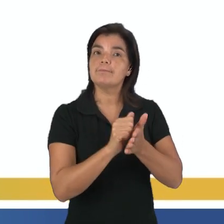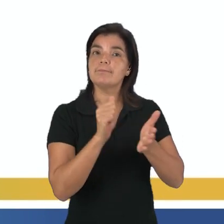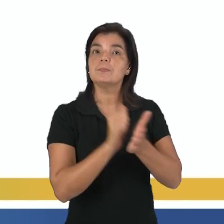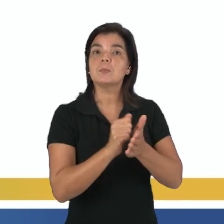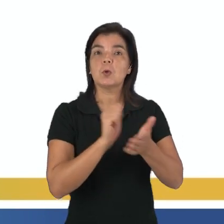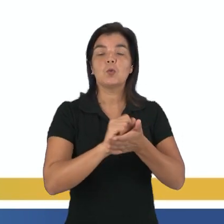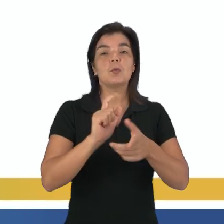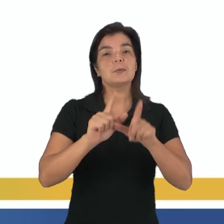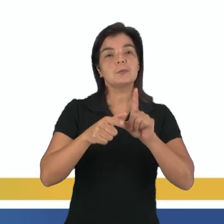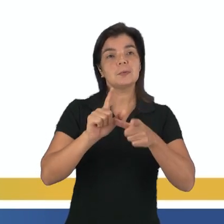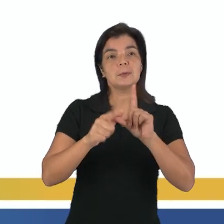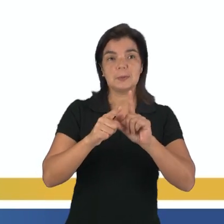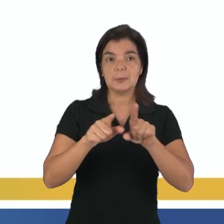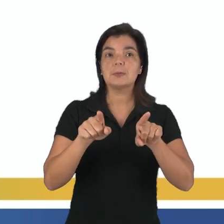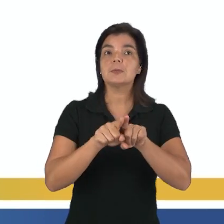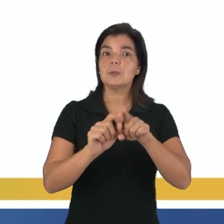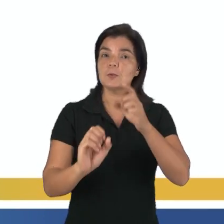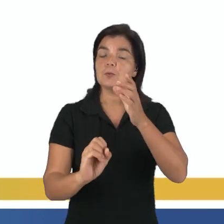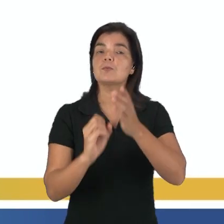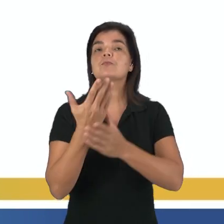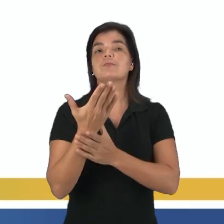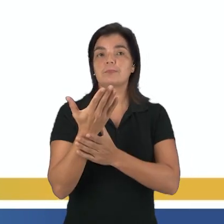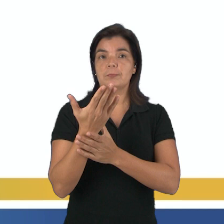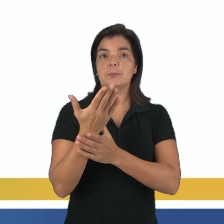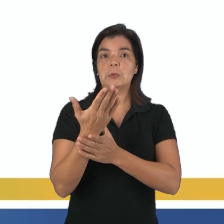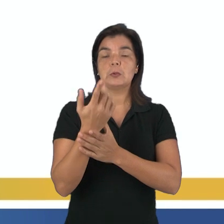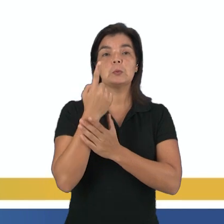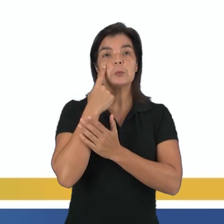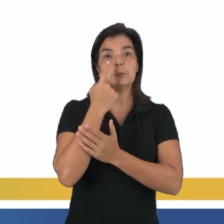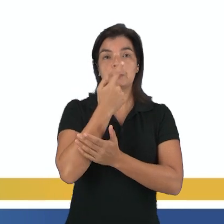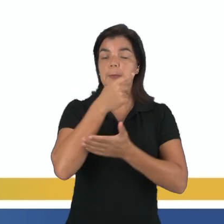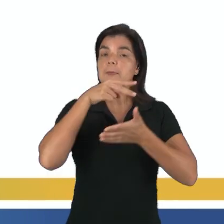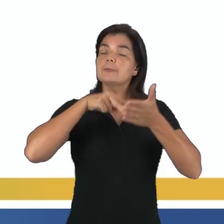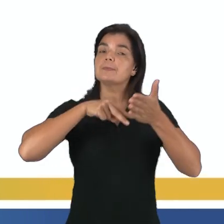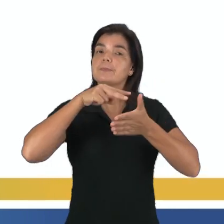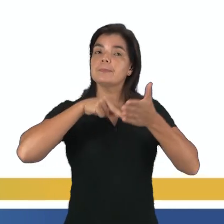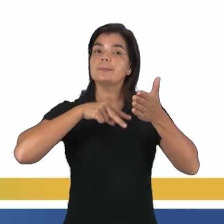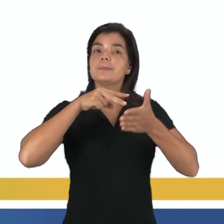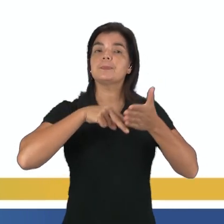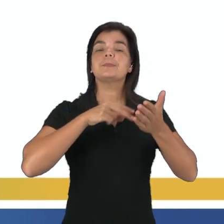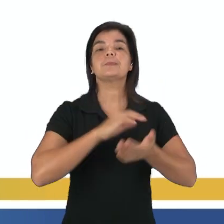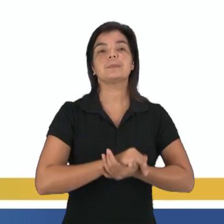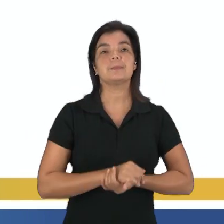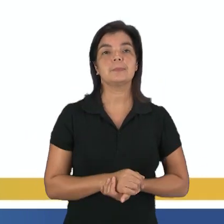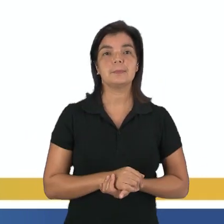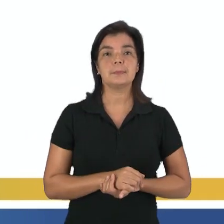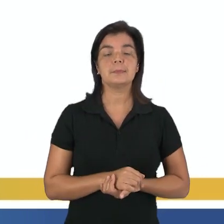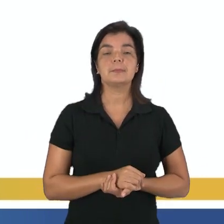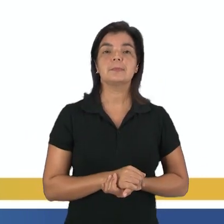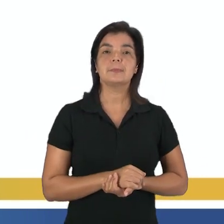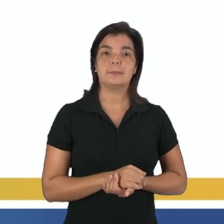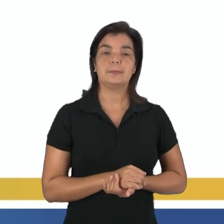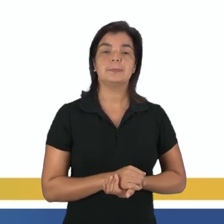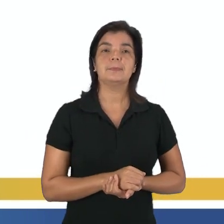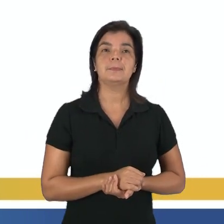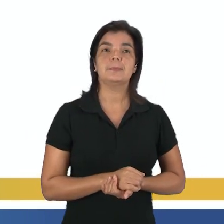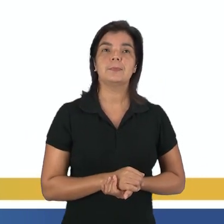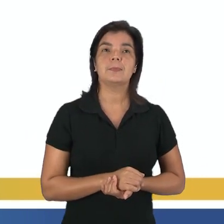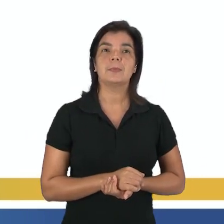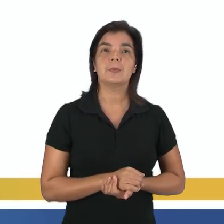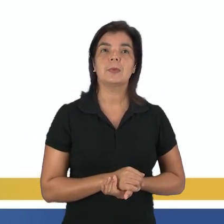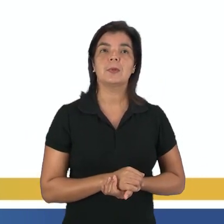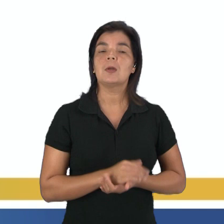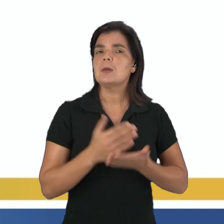de papel e que suas letras mortas sejam ressuscitadas por olhos que saibam